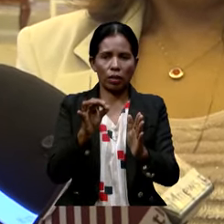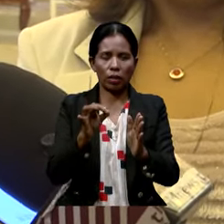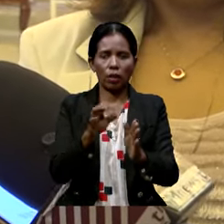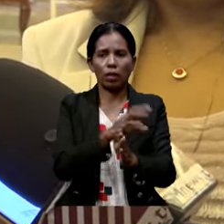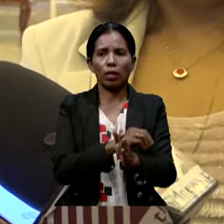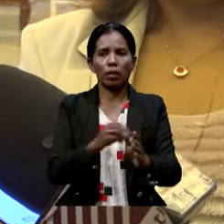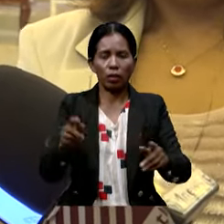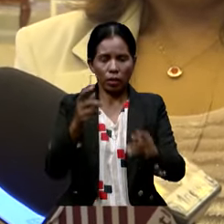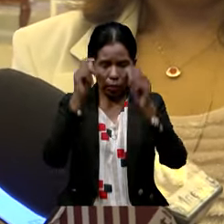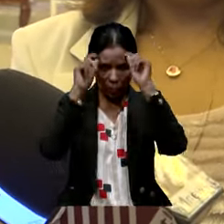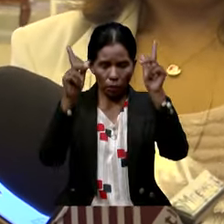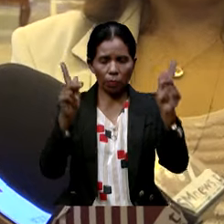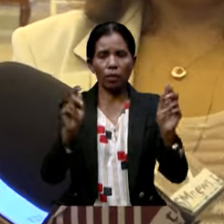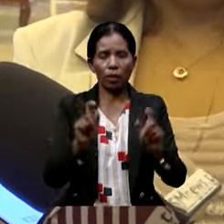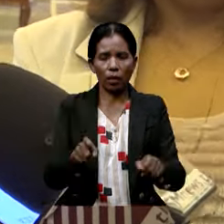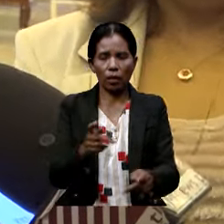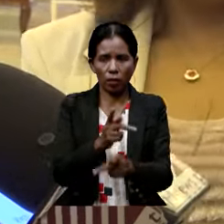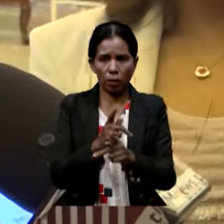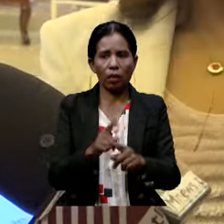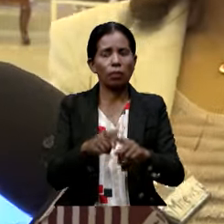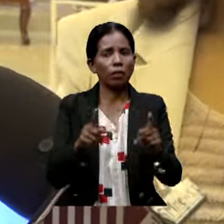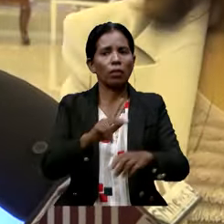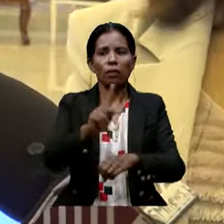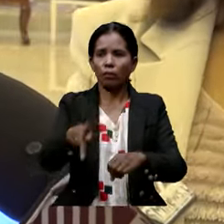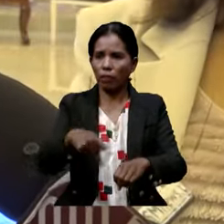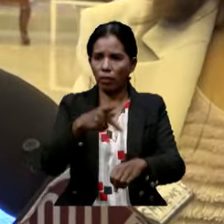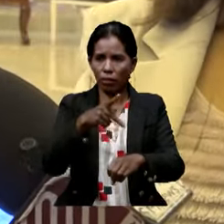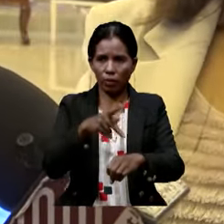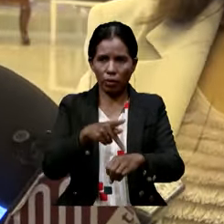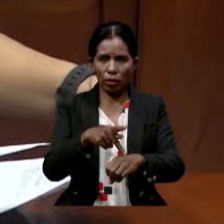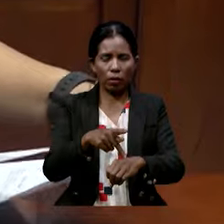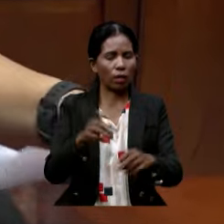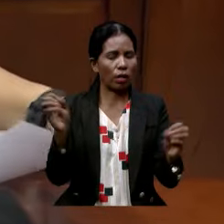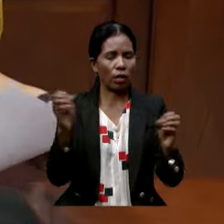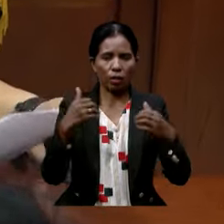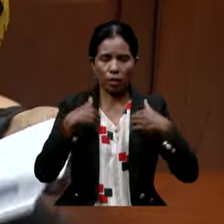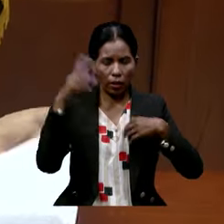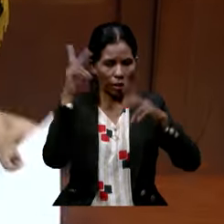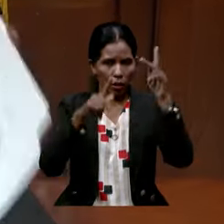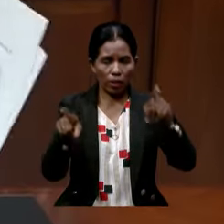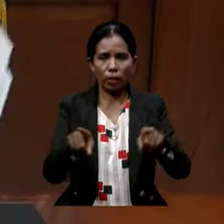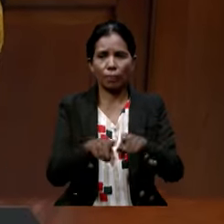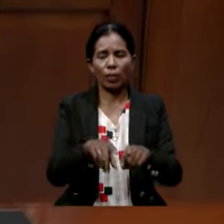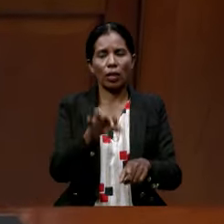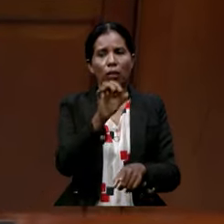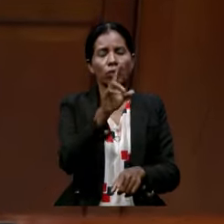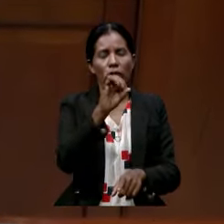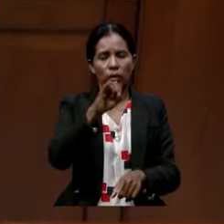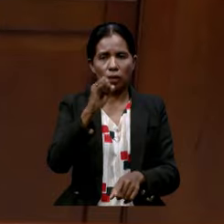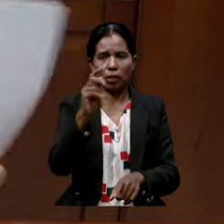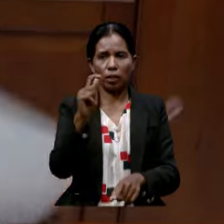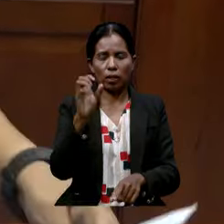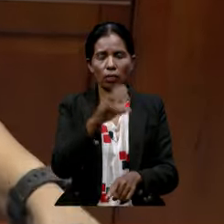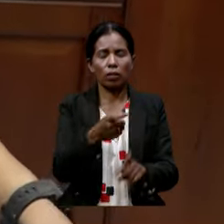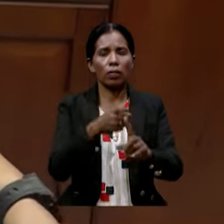mas tem que cuidado. Mas Filipinas, lá ia caso, ida, né? Fugitivo Arnolfo Teves, hetan captura sa unha